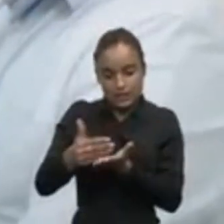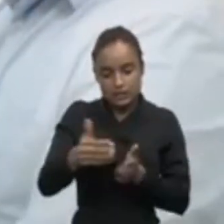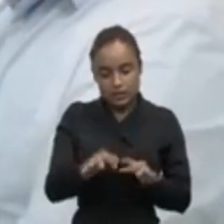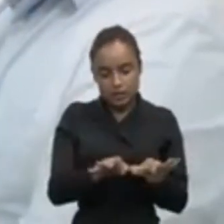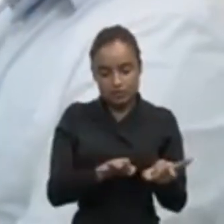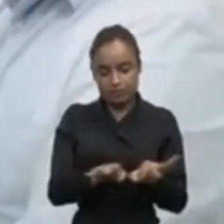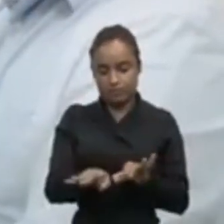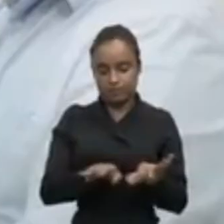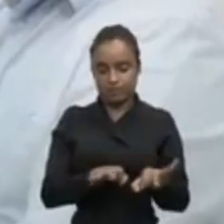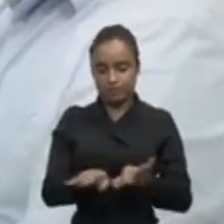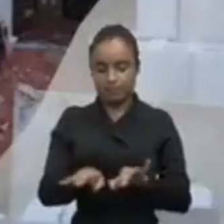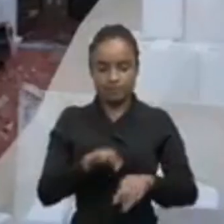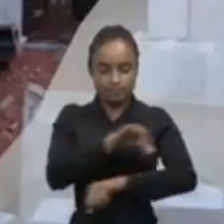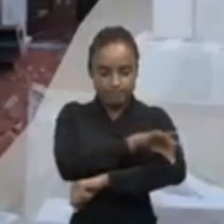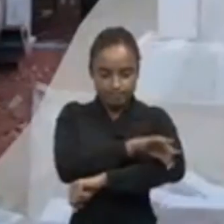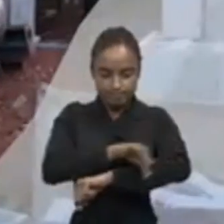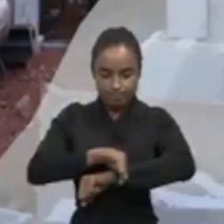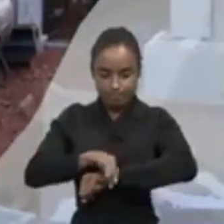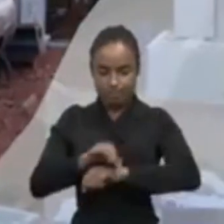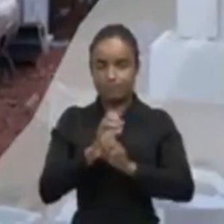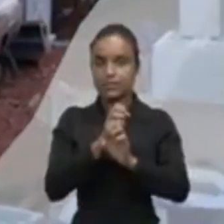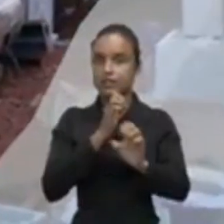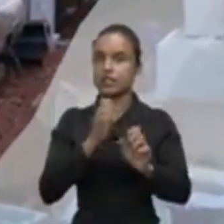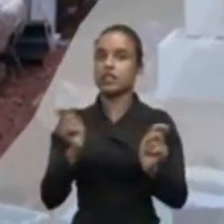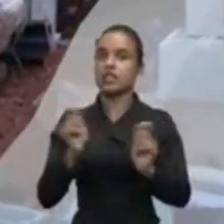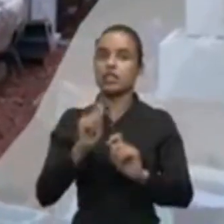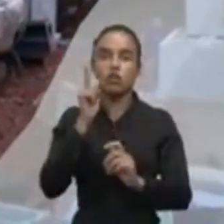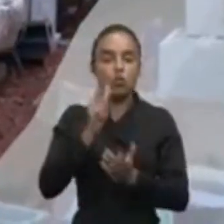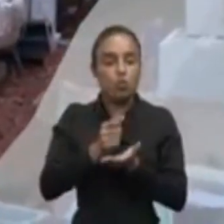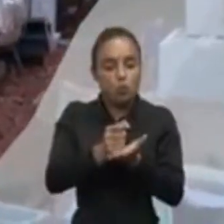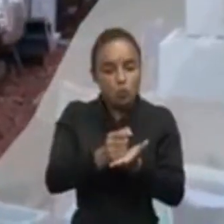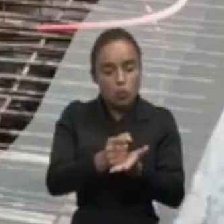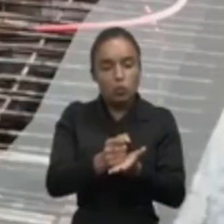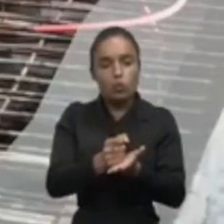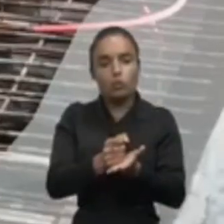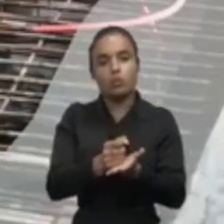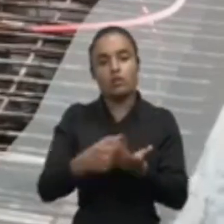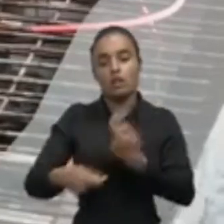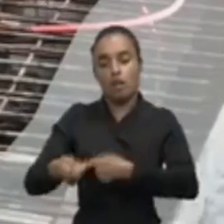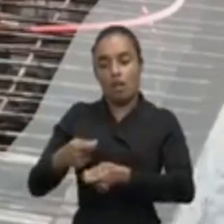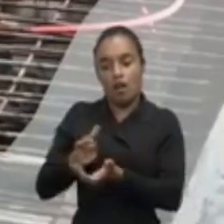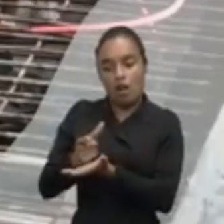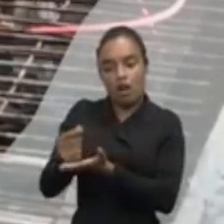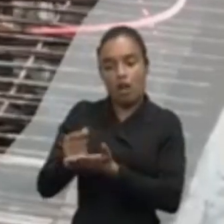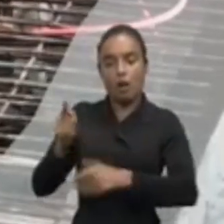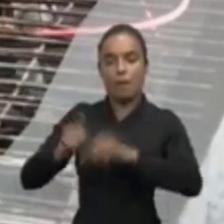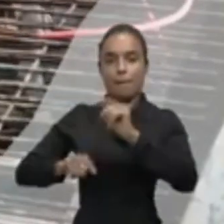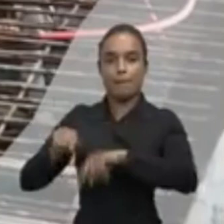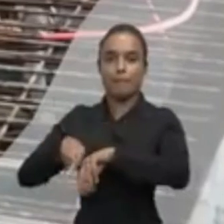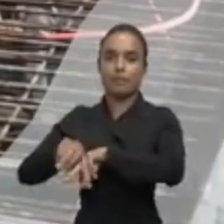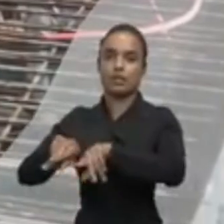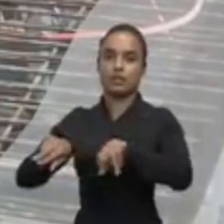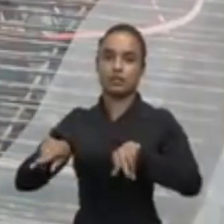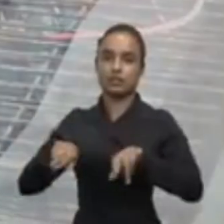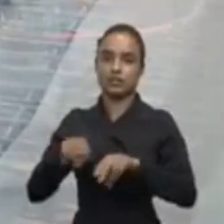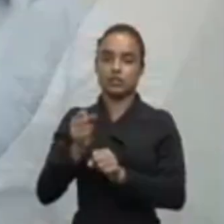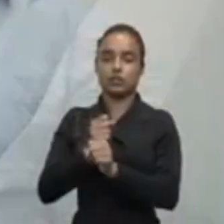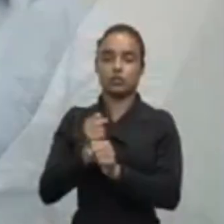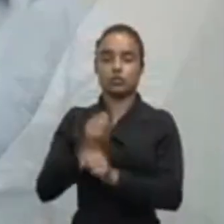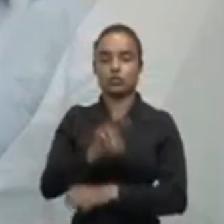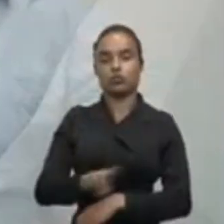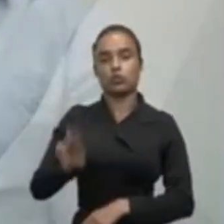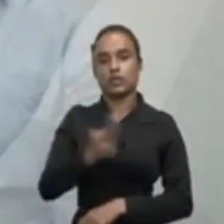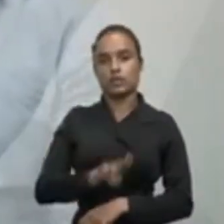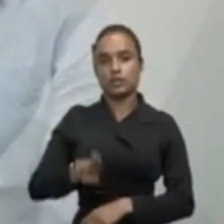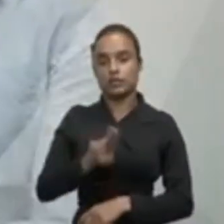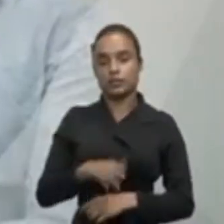projeto estrutural da obra, uma vez que pode contribuir para a economia dos materiais que serão utilizados na construção. A